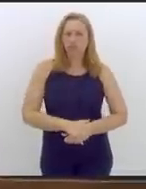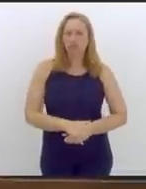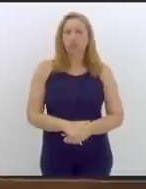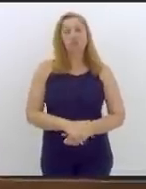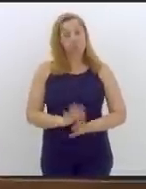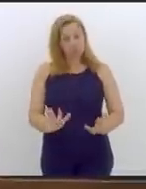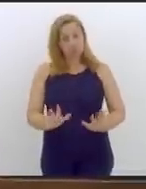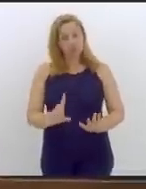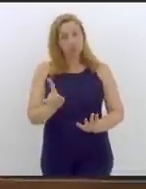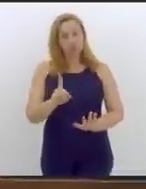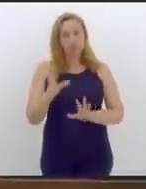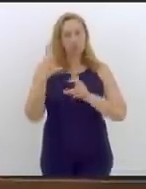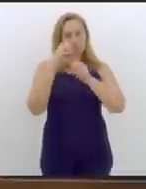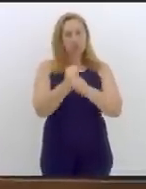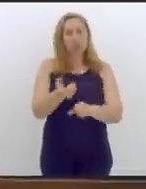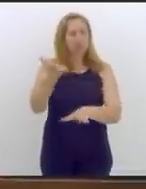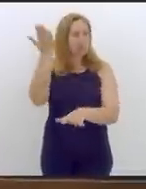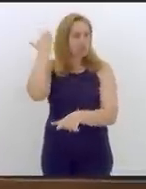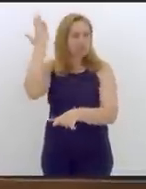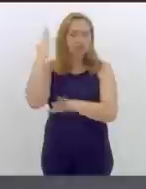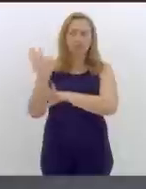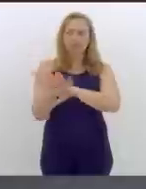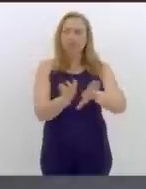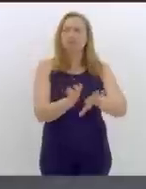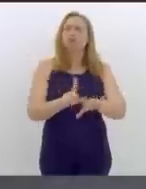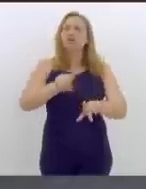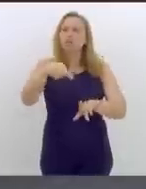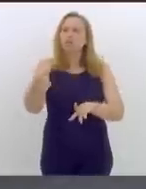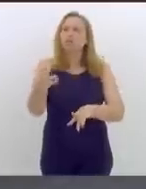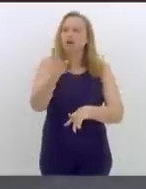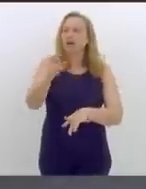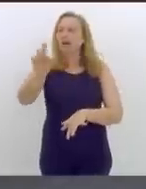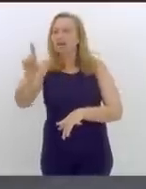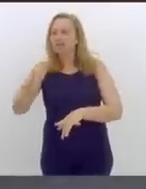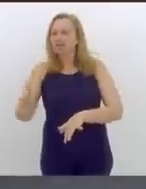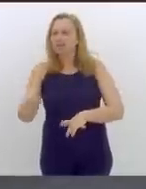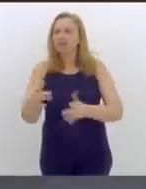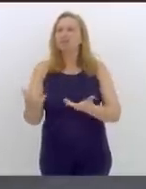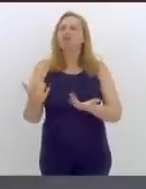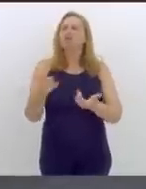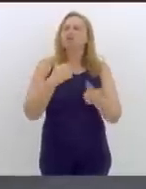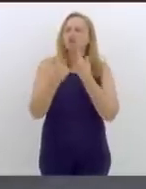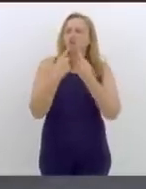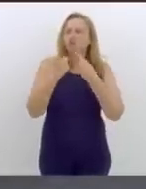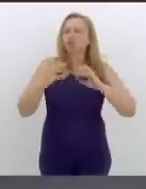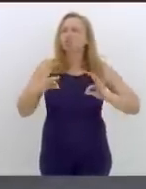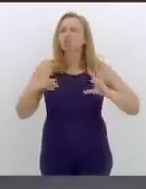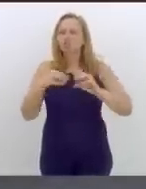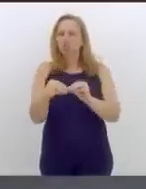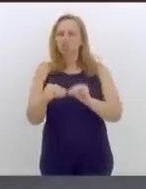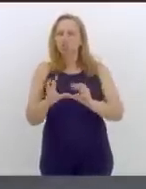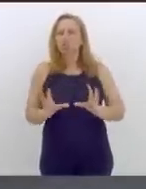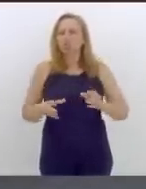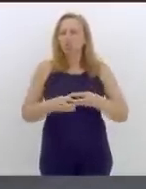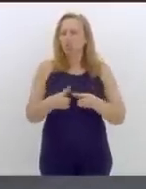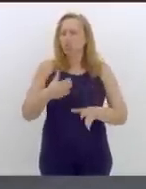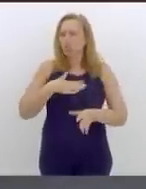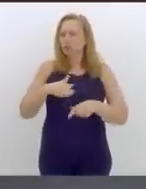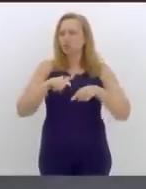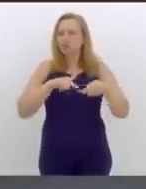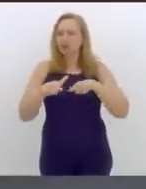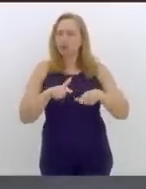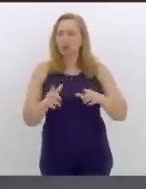não sem contar na época e outra coisa sobre o raios compulsório eu vim discutindo tudo isso com a minha equipe dentro do carro